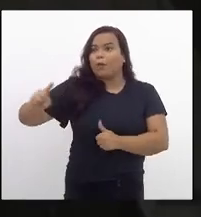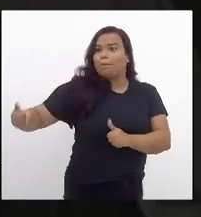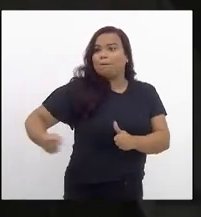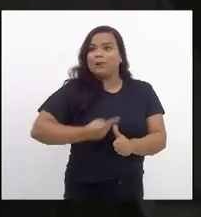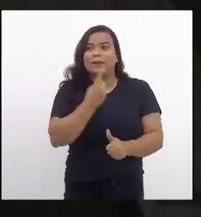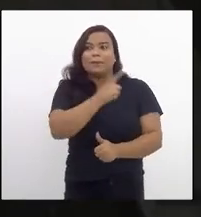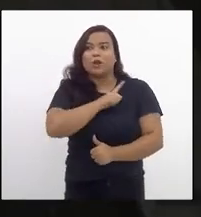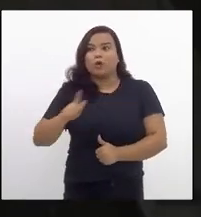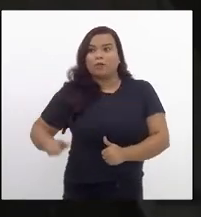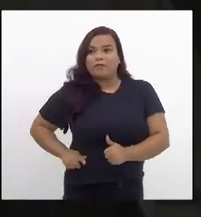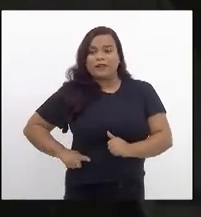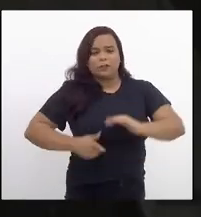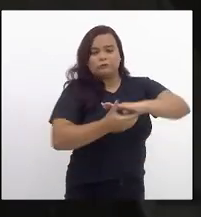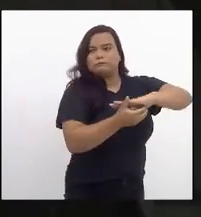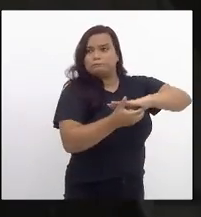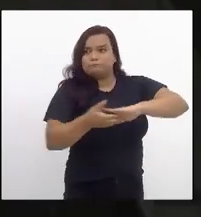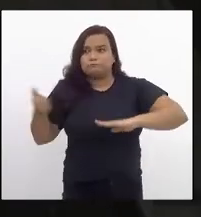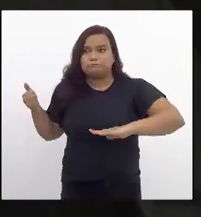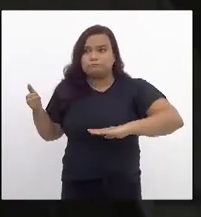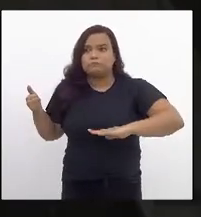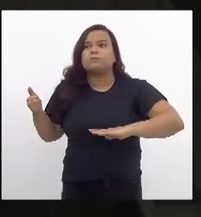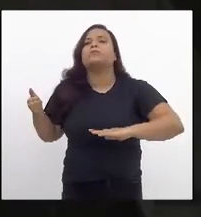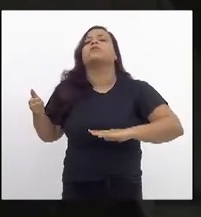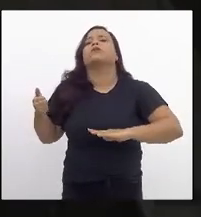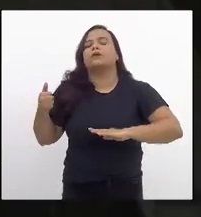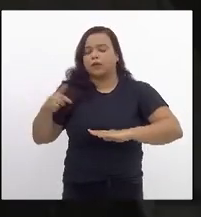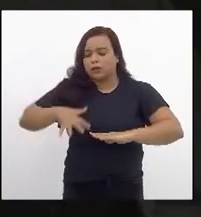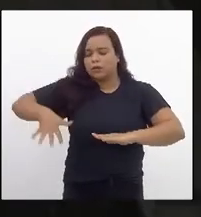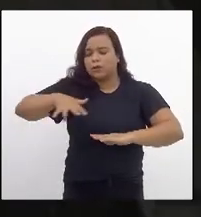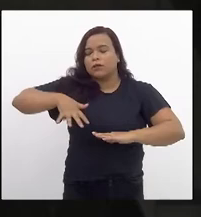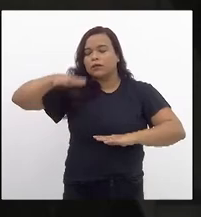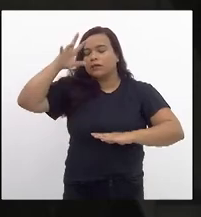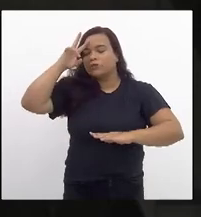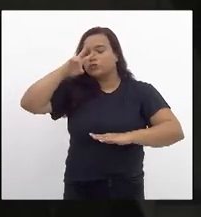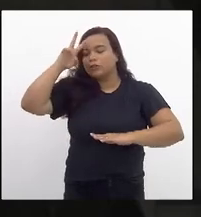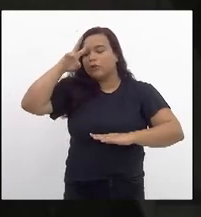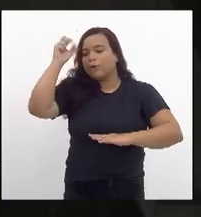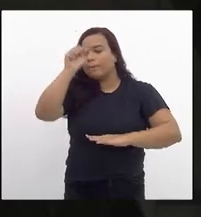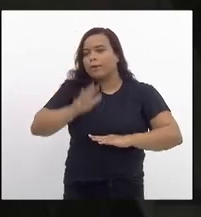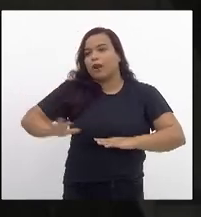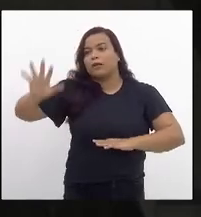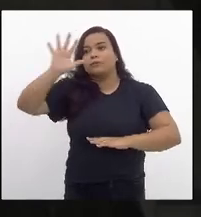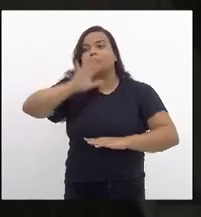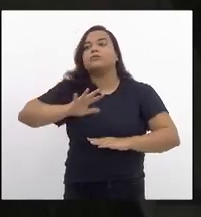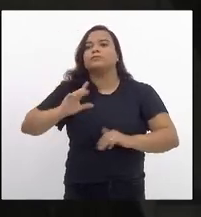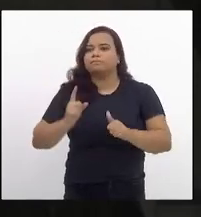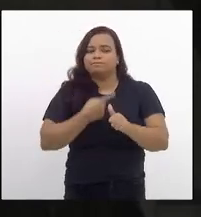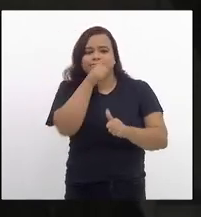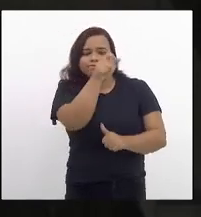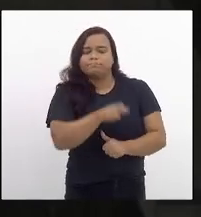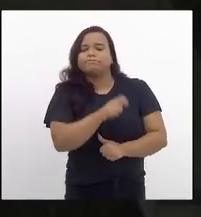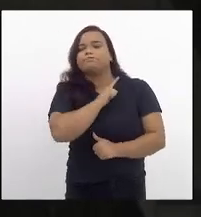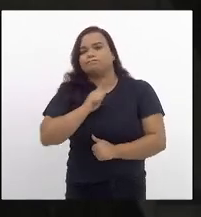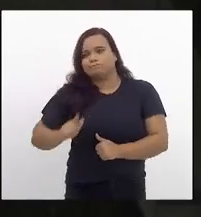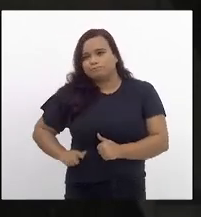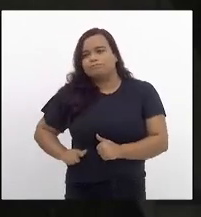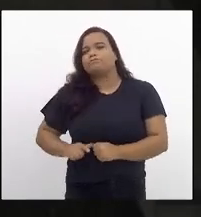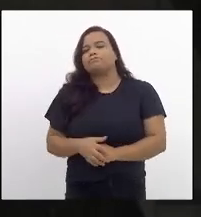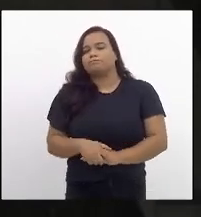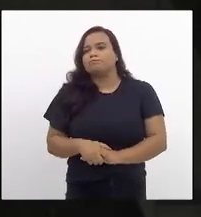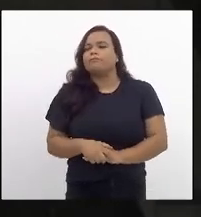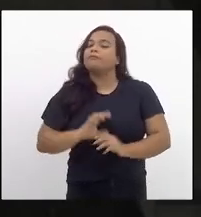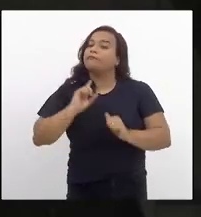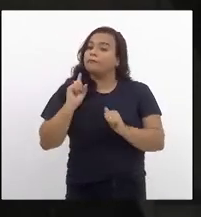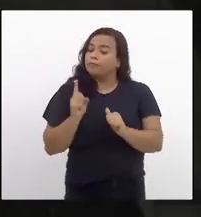do Brasil o e finalmente senhora presidente e para valorizar